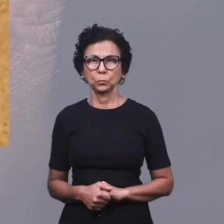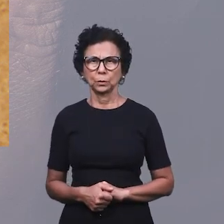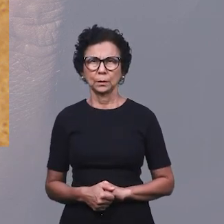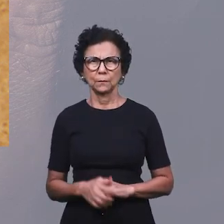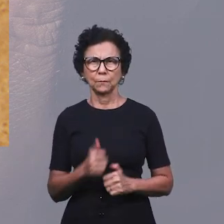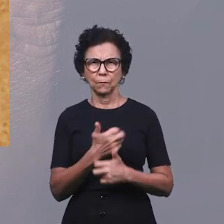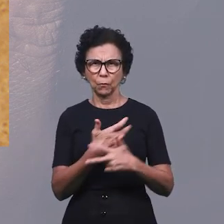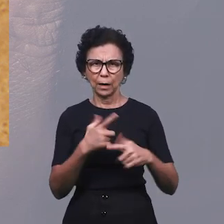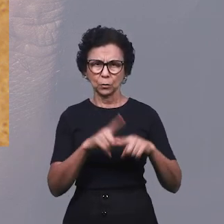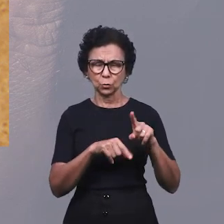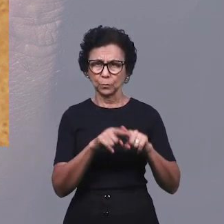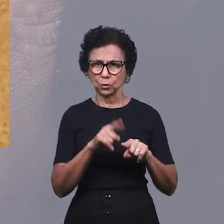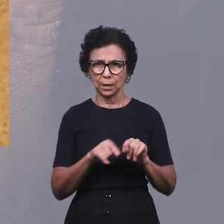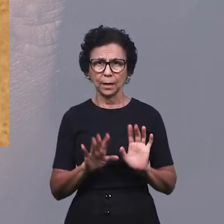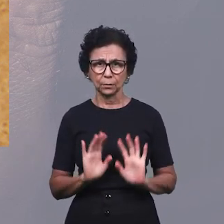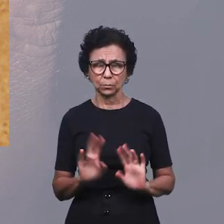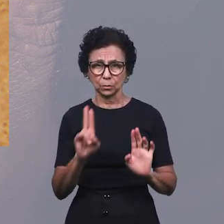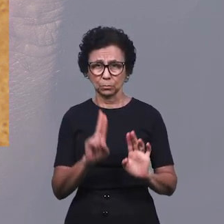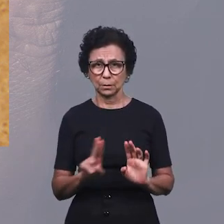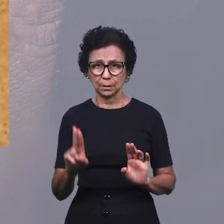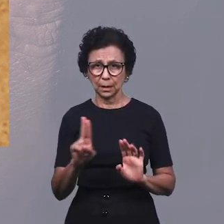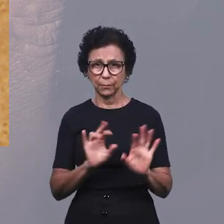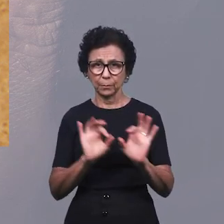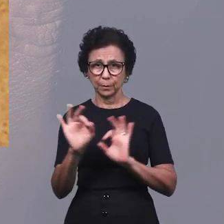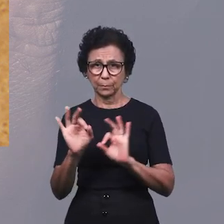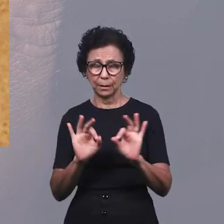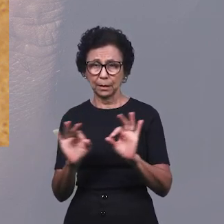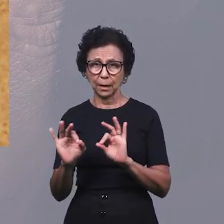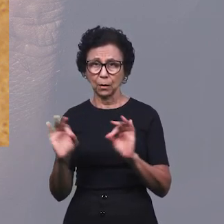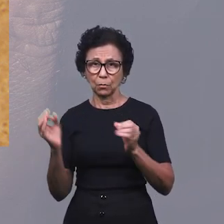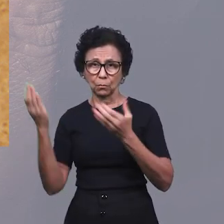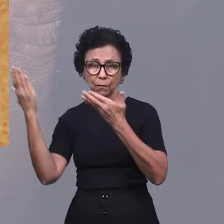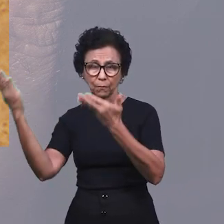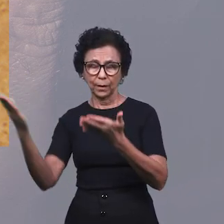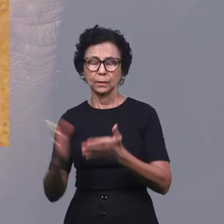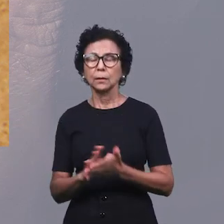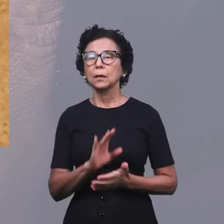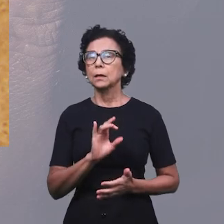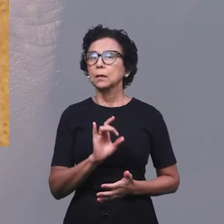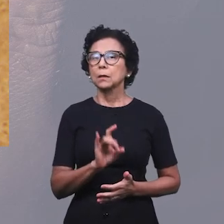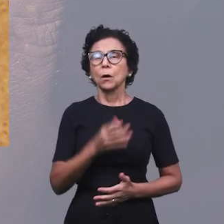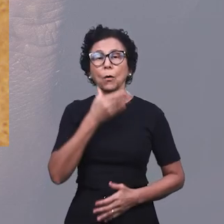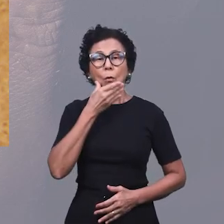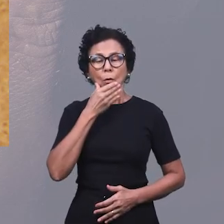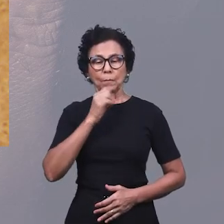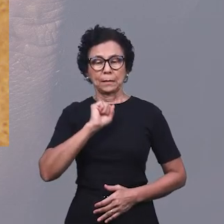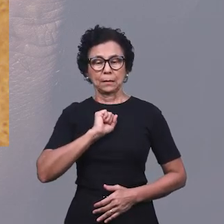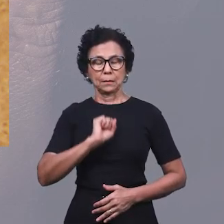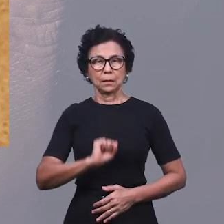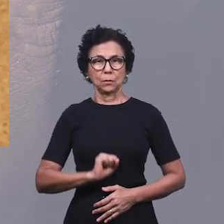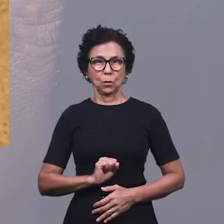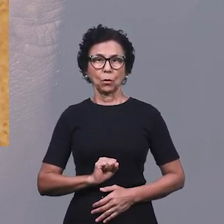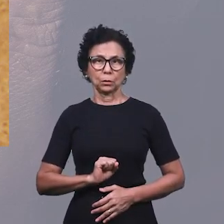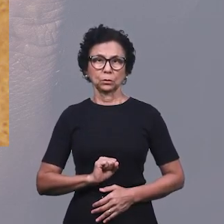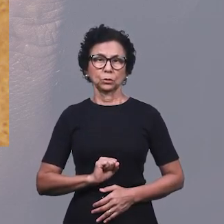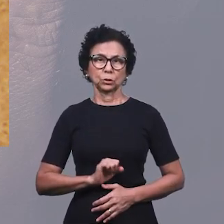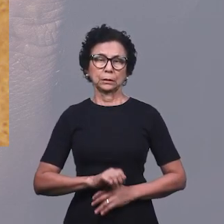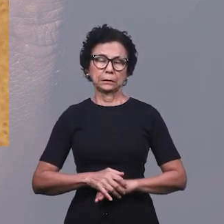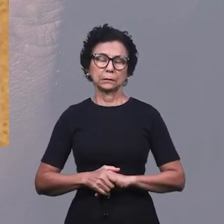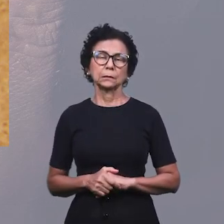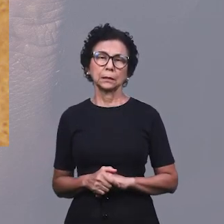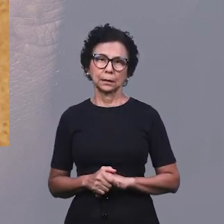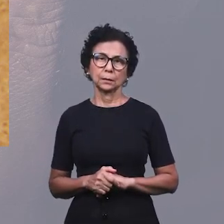manuseados pelos sacerdotes. Quando falamos de sacerdote, porque vinham da tribo de Levi, né? Os levitas, né? Porque todo sacerdote